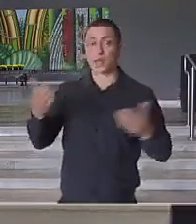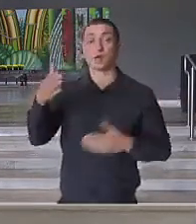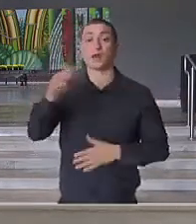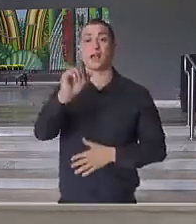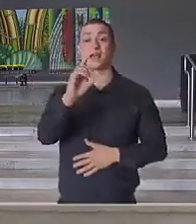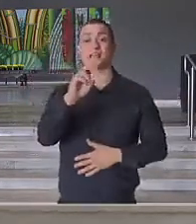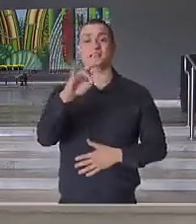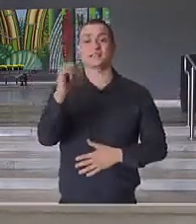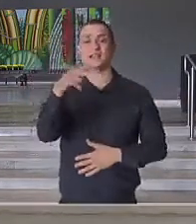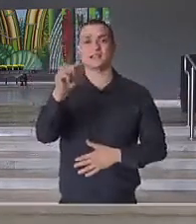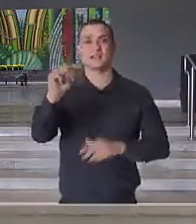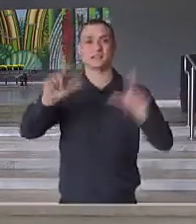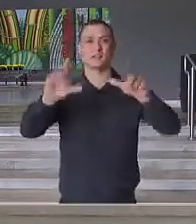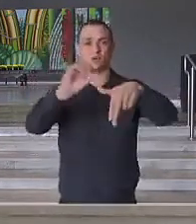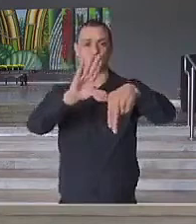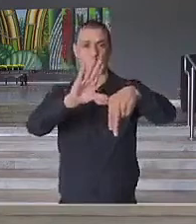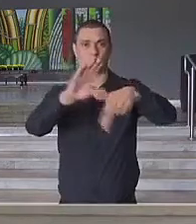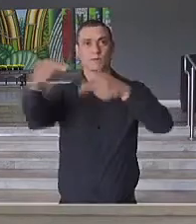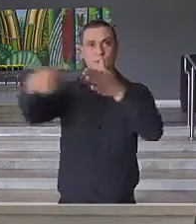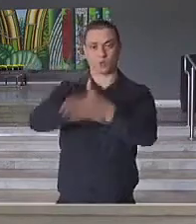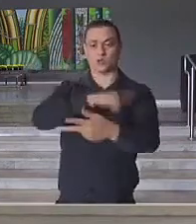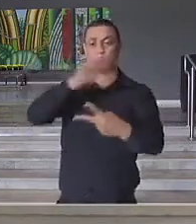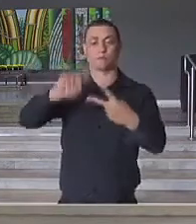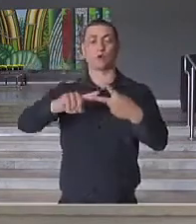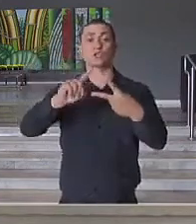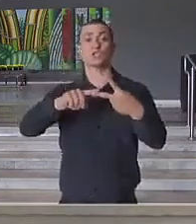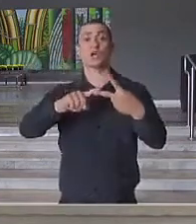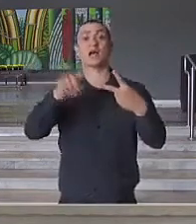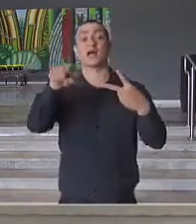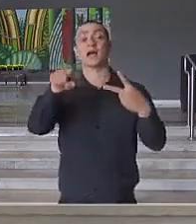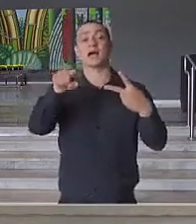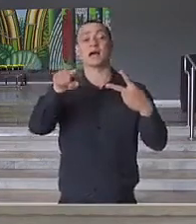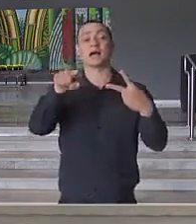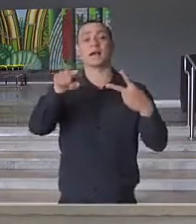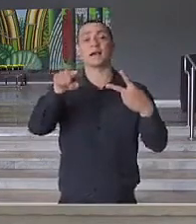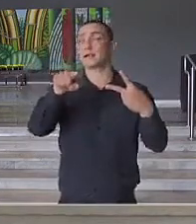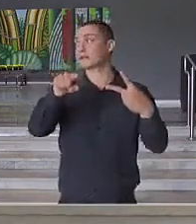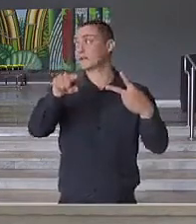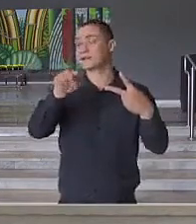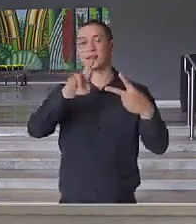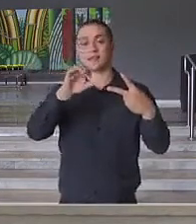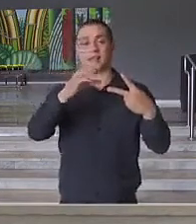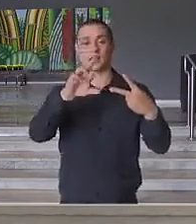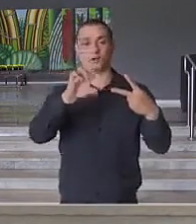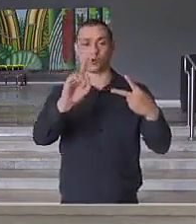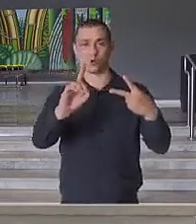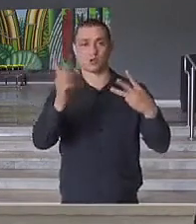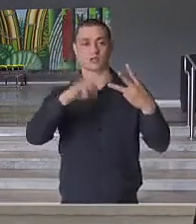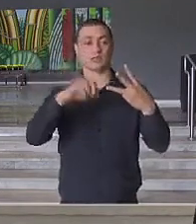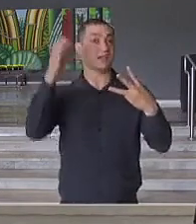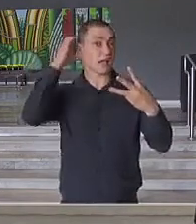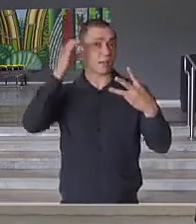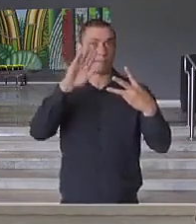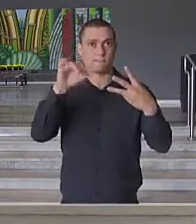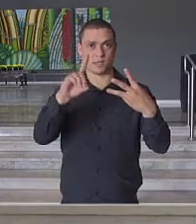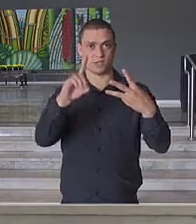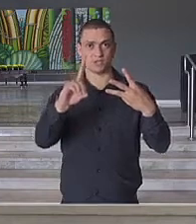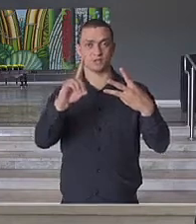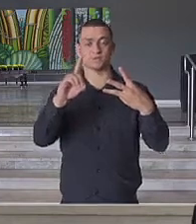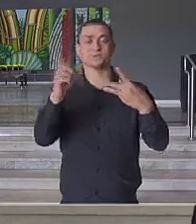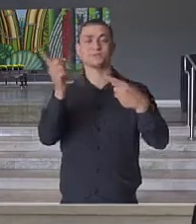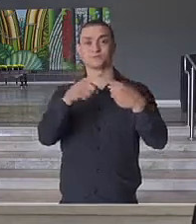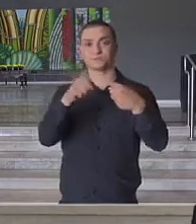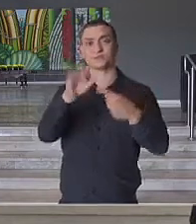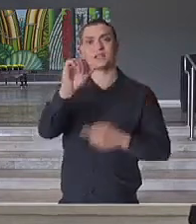Cimino, da TV Cultura. Depois, na sequência, as últimas perguntas serão da Record TV e da Rádio Bandeirantes Band